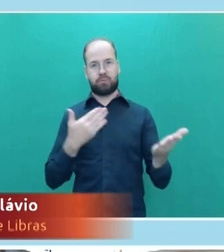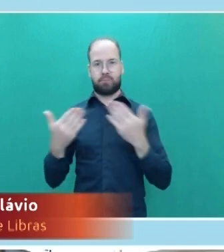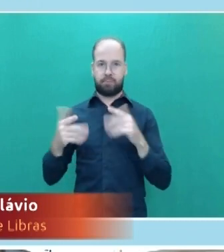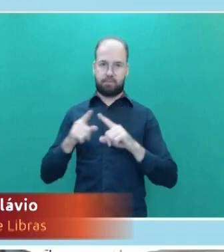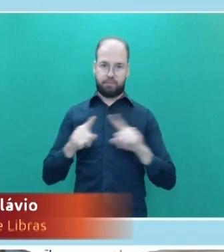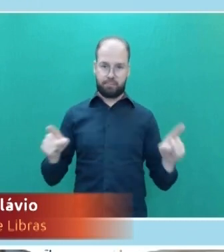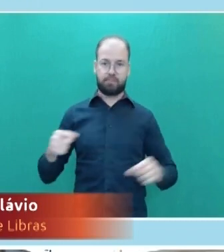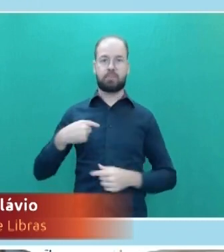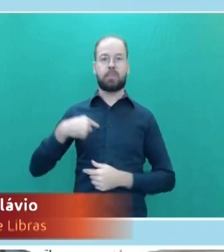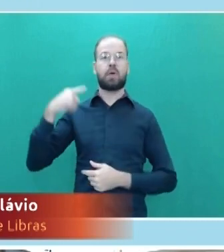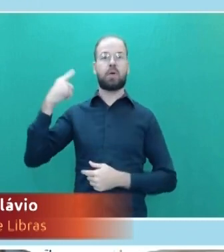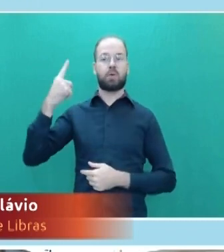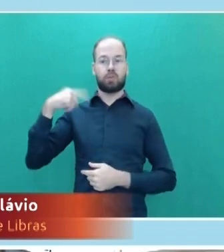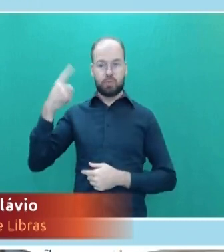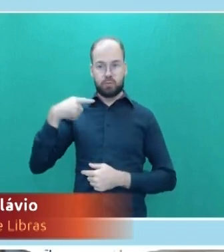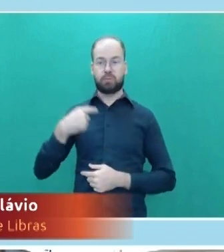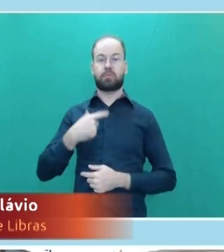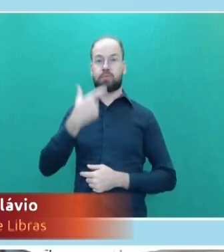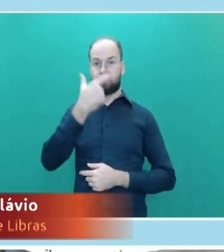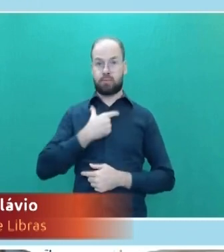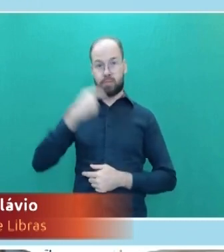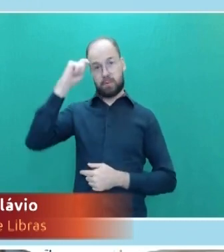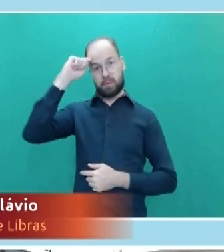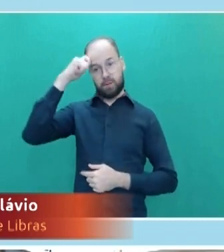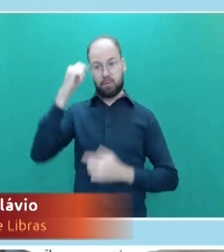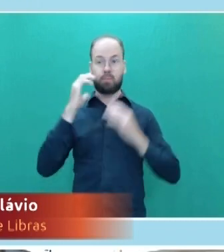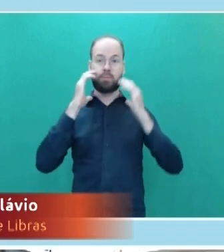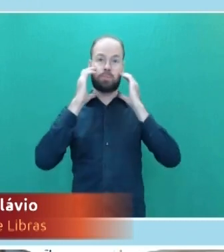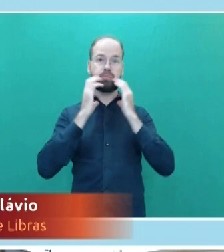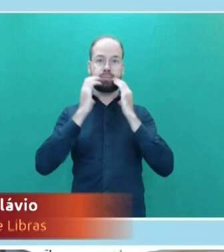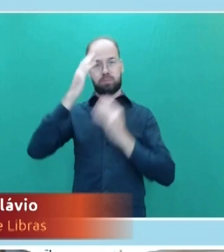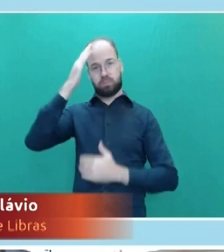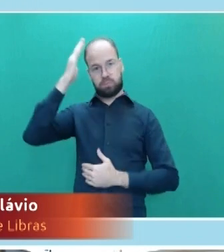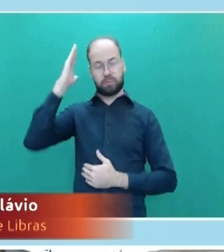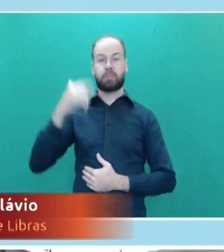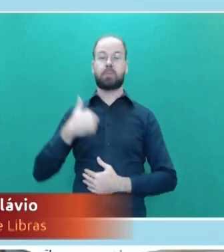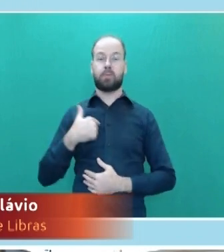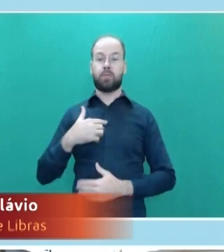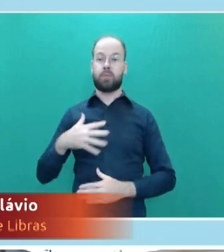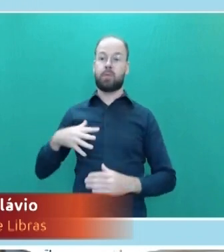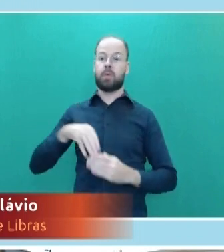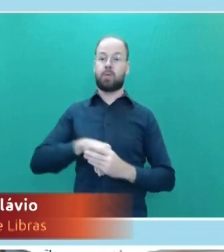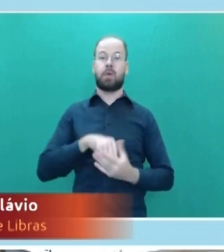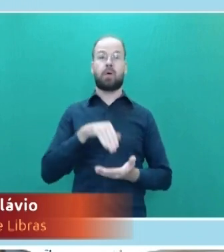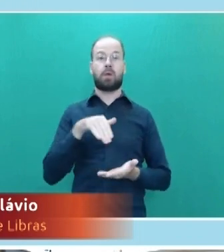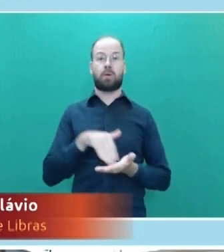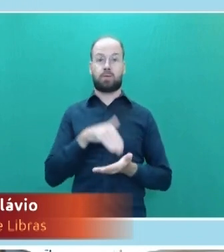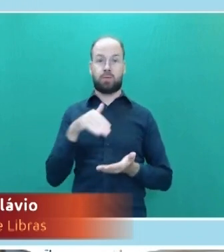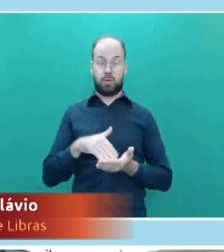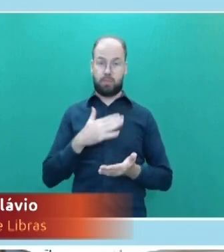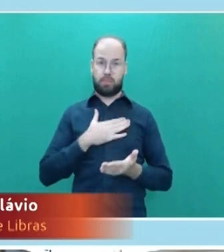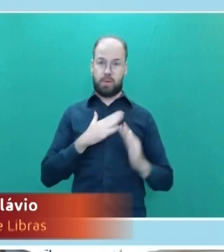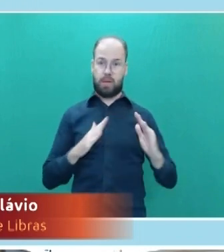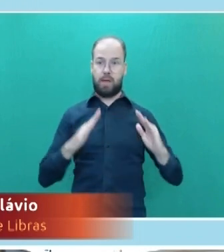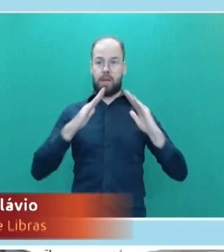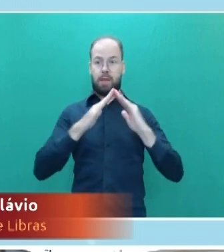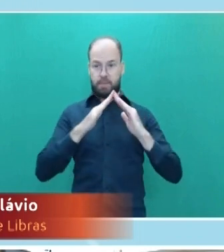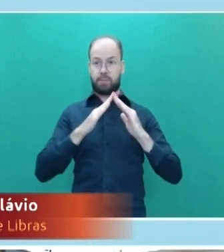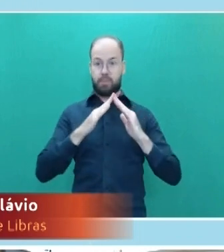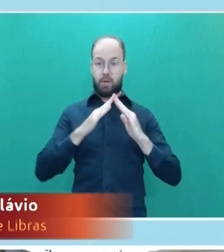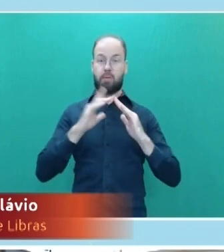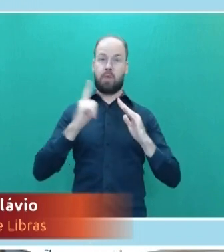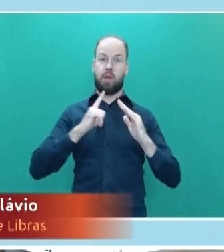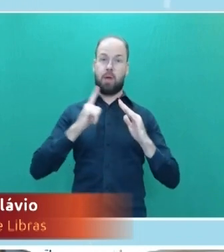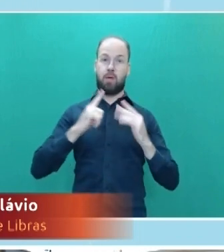um advogado negro de barba e cabelo curto, que estou dentro do escritório que montei aqui em casa, e ao fundo tem